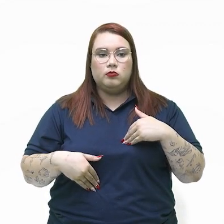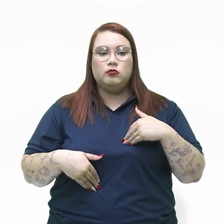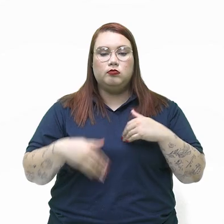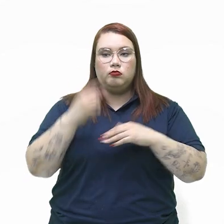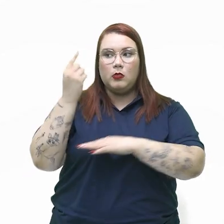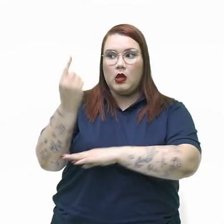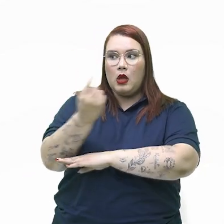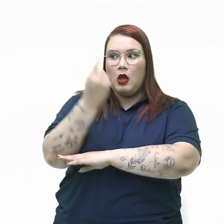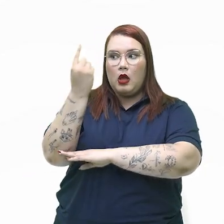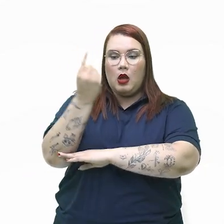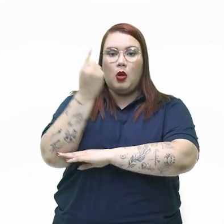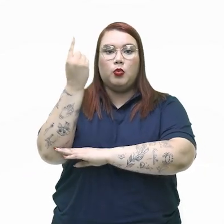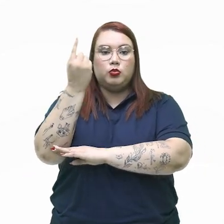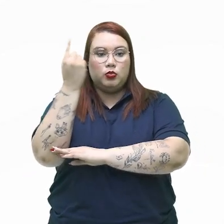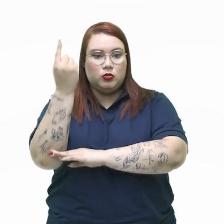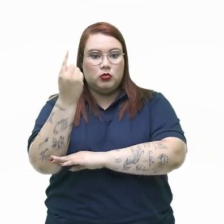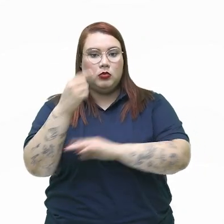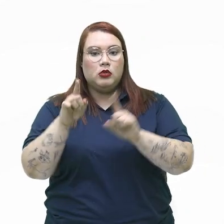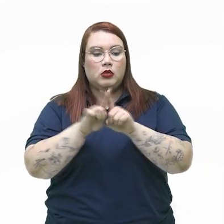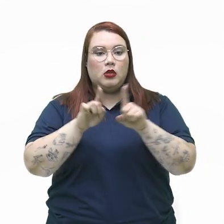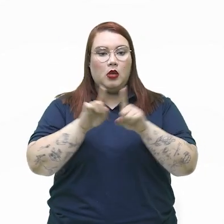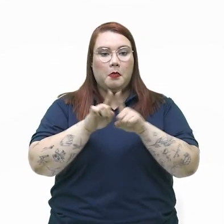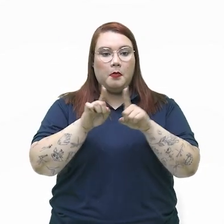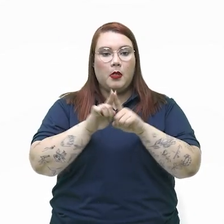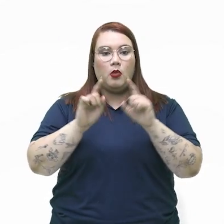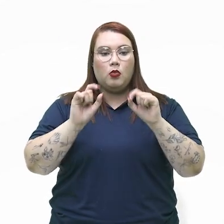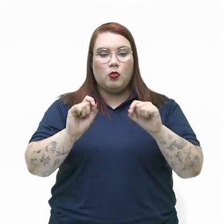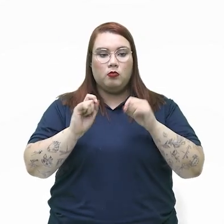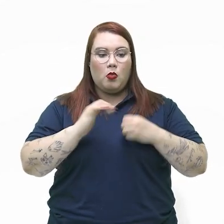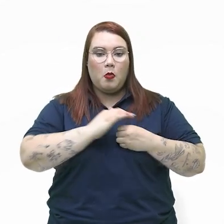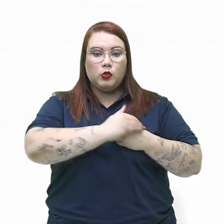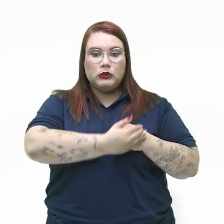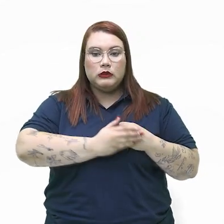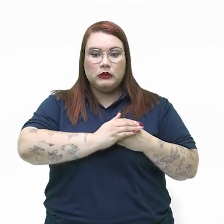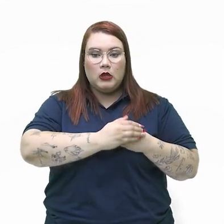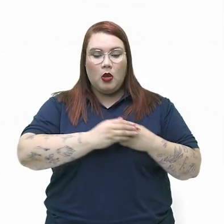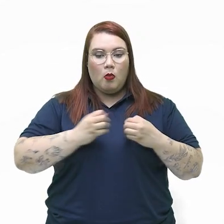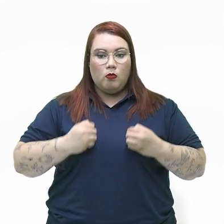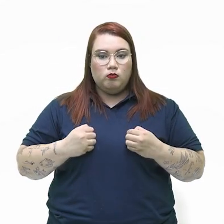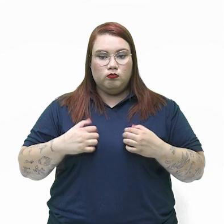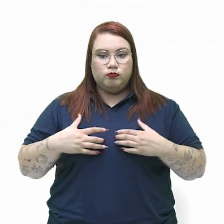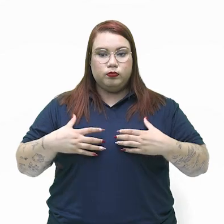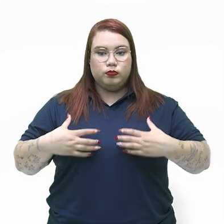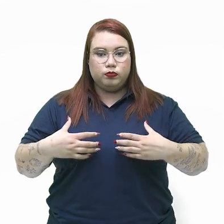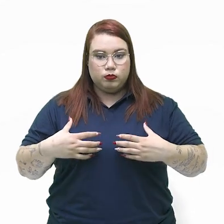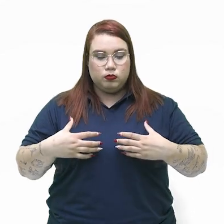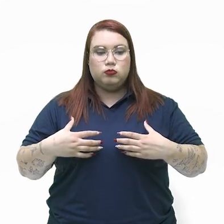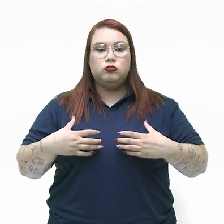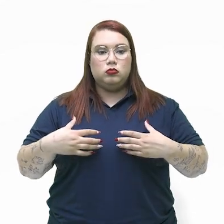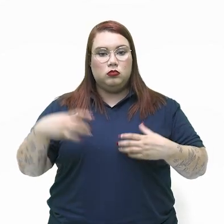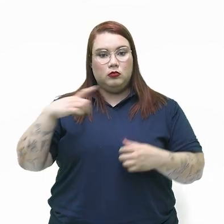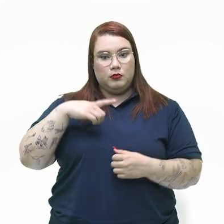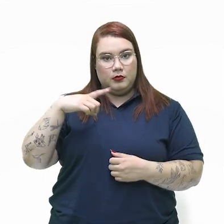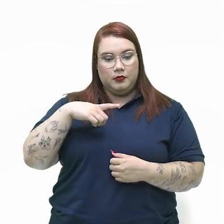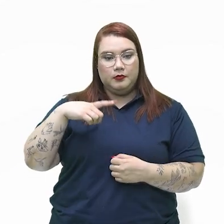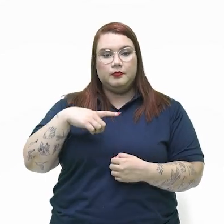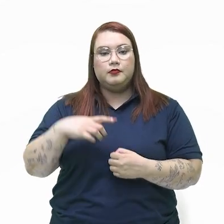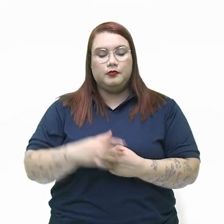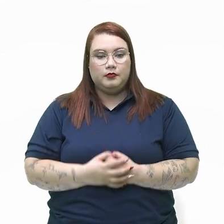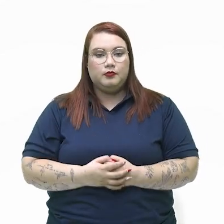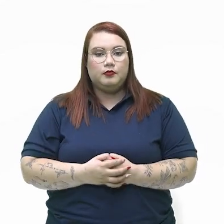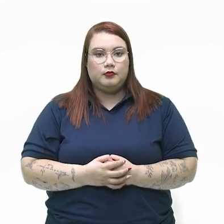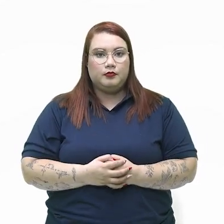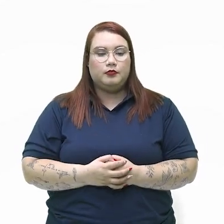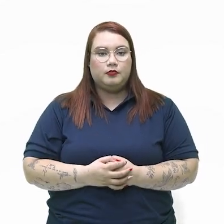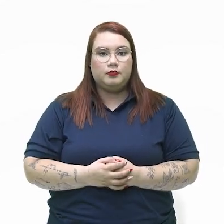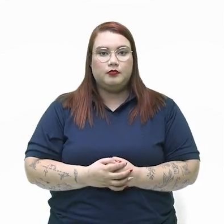estatura elevada, nós temos o que nós chamamos de ginecomastia, ou seja, o desenvolvimento da mamária, né,